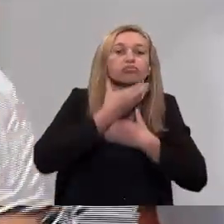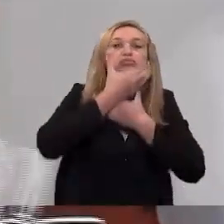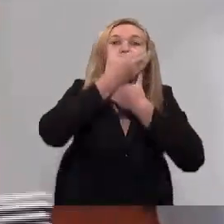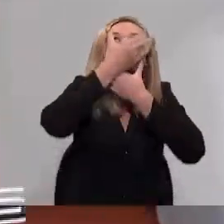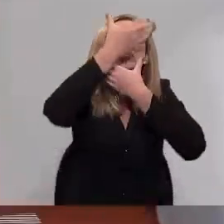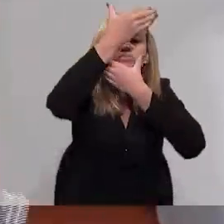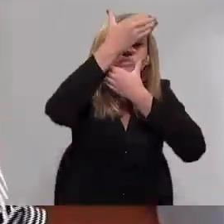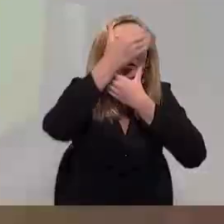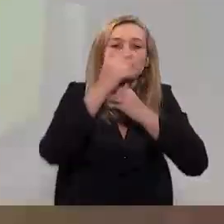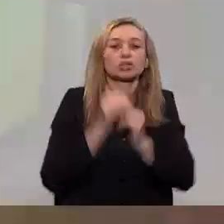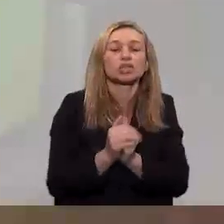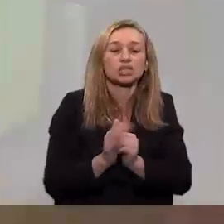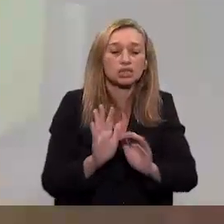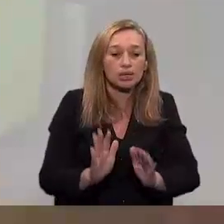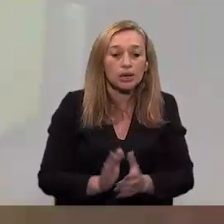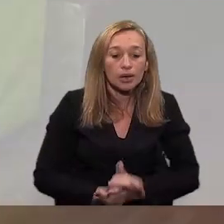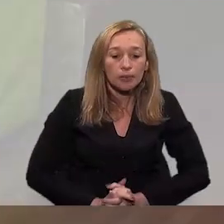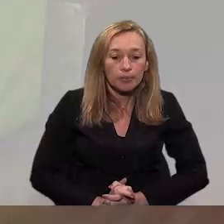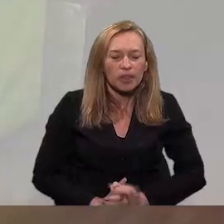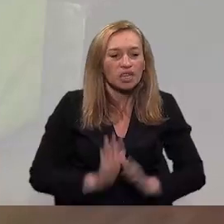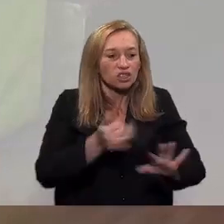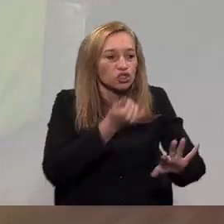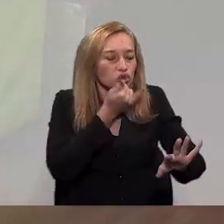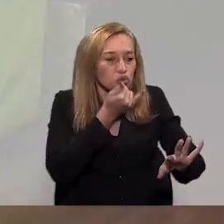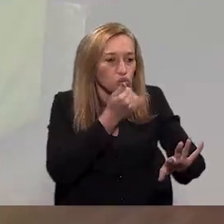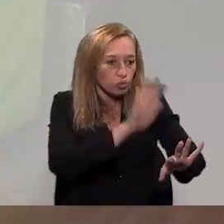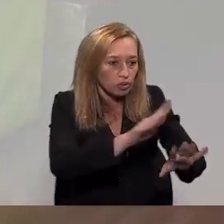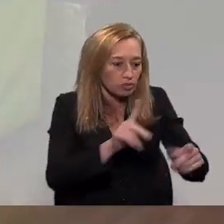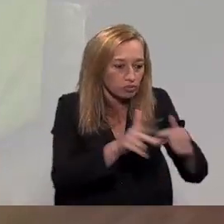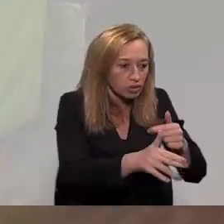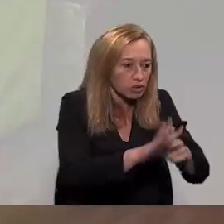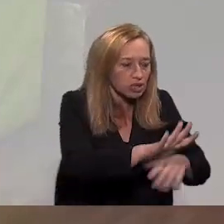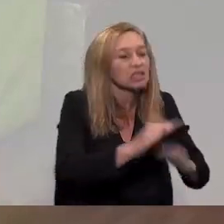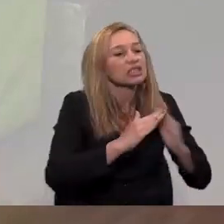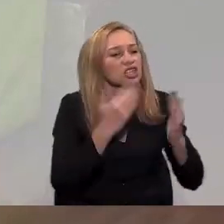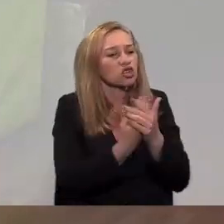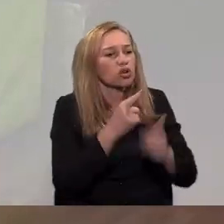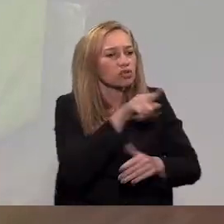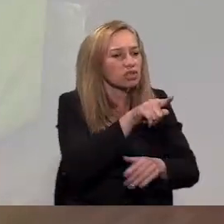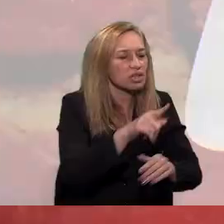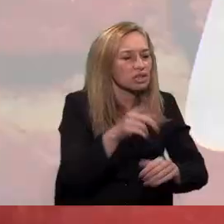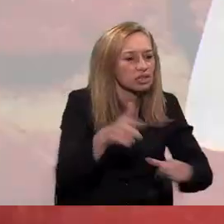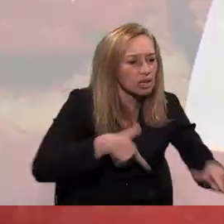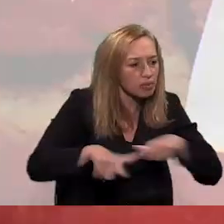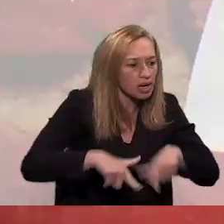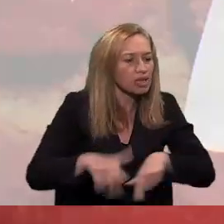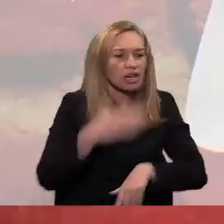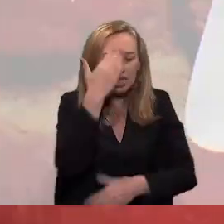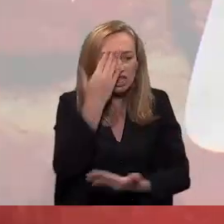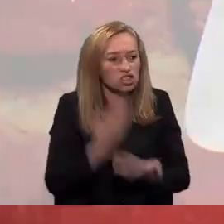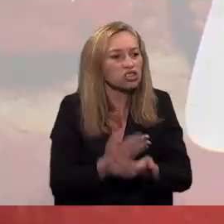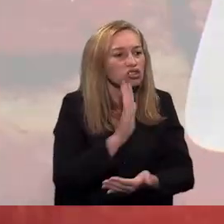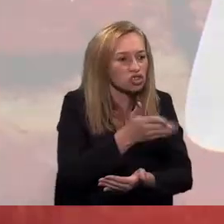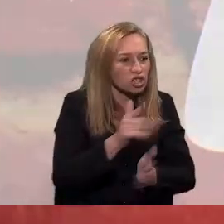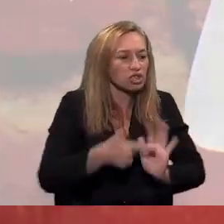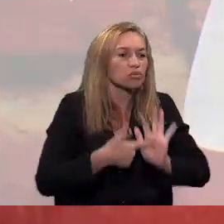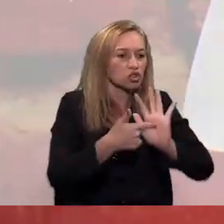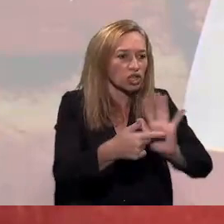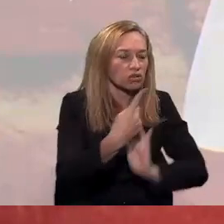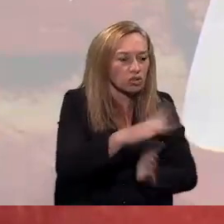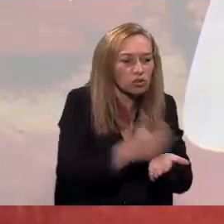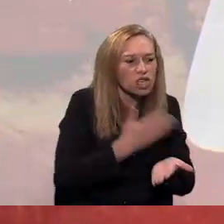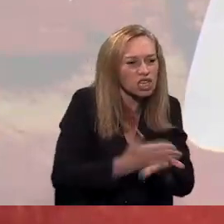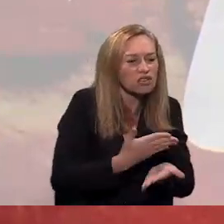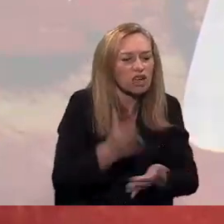grande, e onça você, pintada. desculpa te interromper, na escola, nas escolas, na verdade, que você trabalha, acredito que você já tenha apresentado o seu